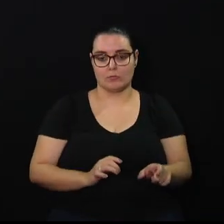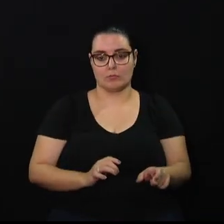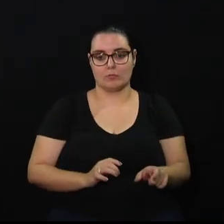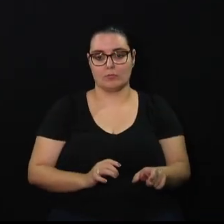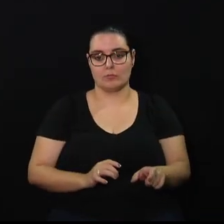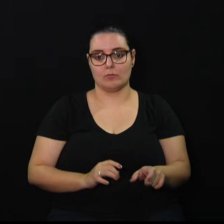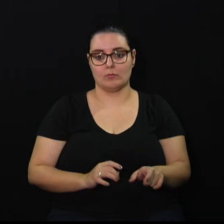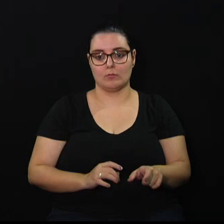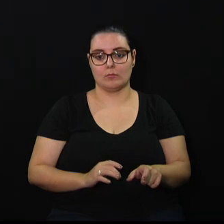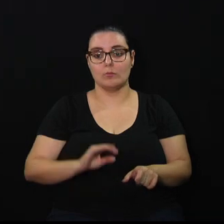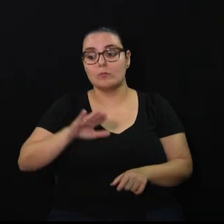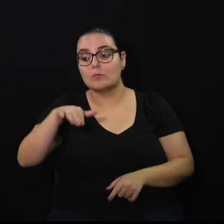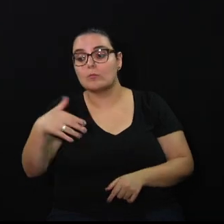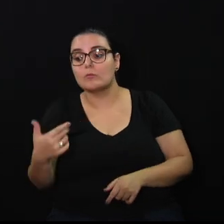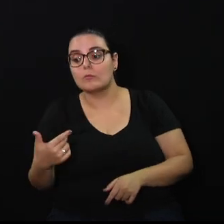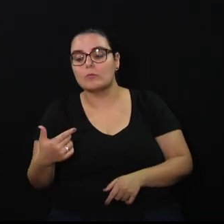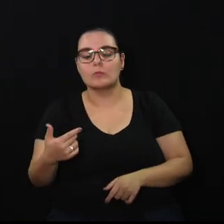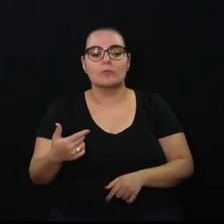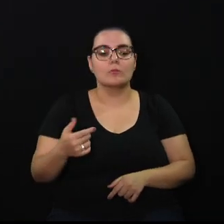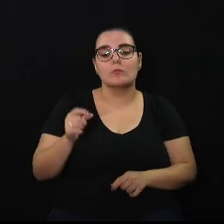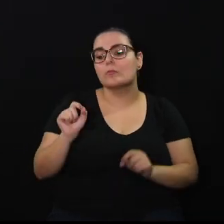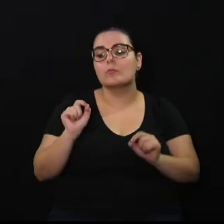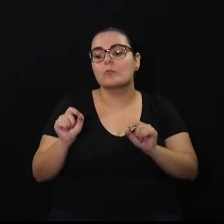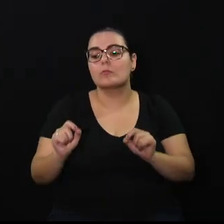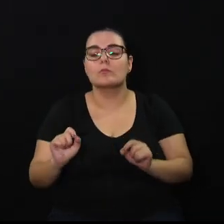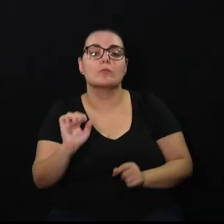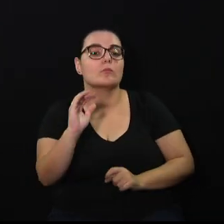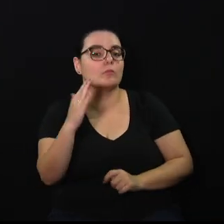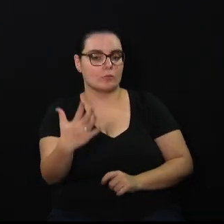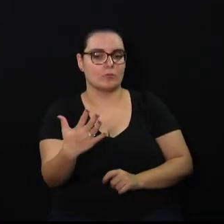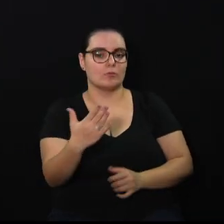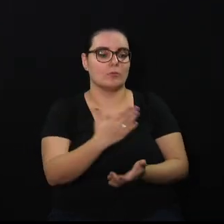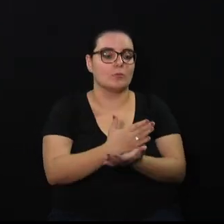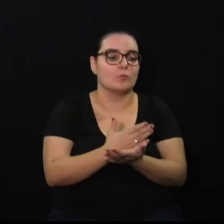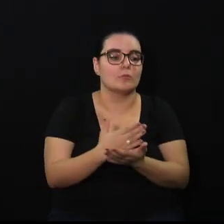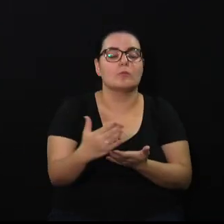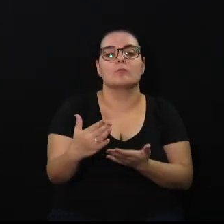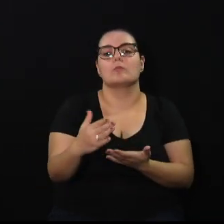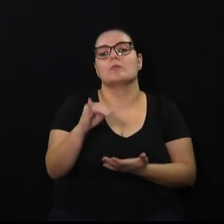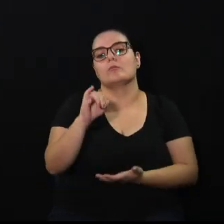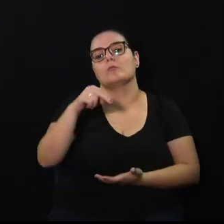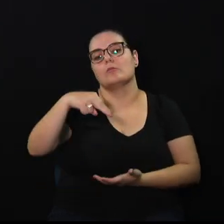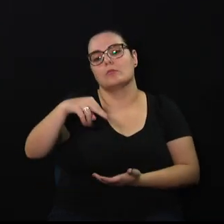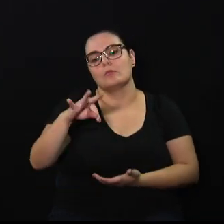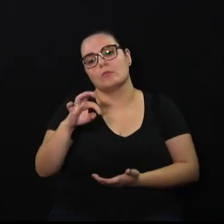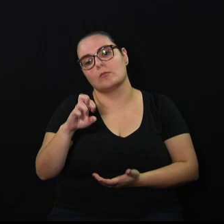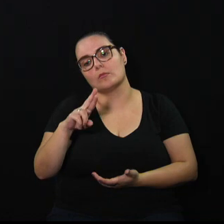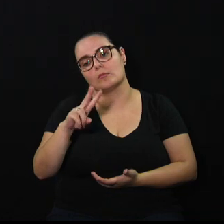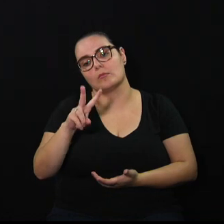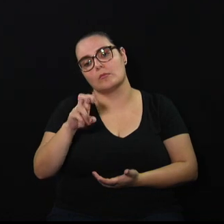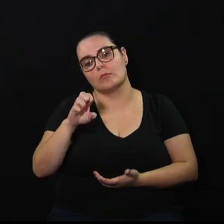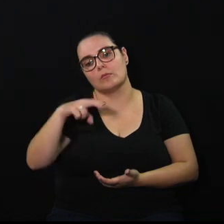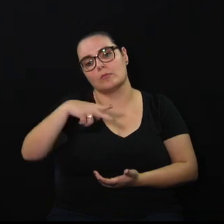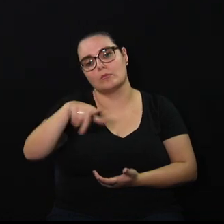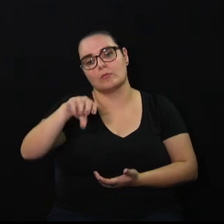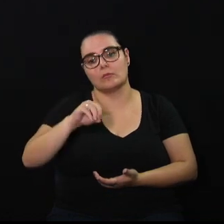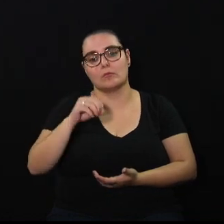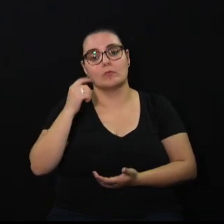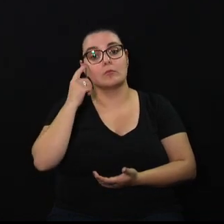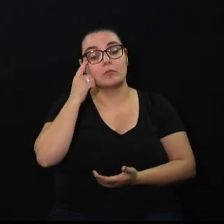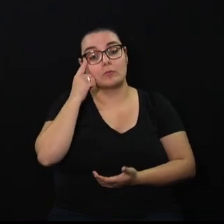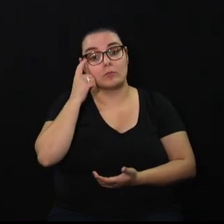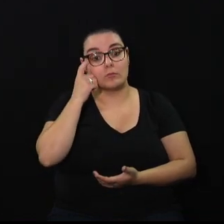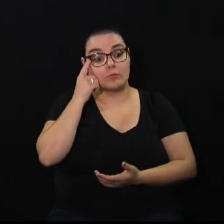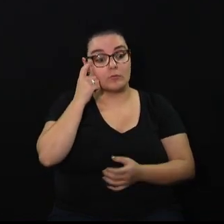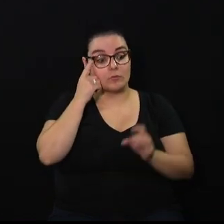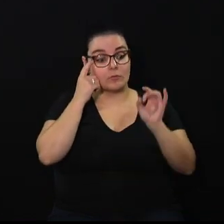criança quais os ganhos que essa criança vai ter quando ela começar a fazer essas intervenções e isso cabe ao médico